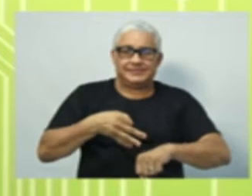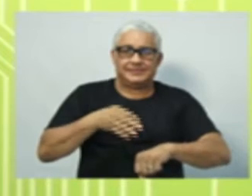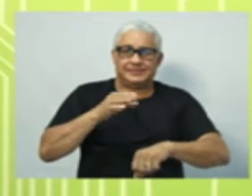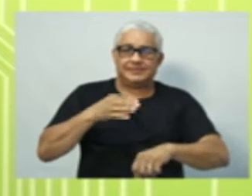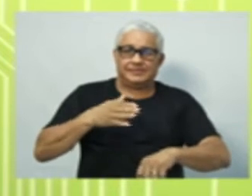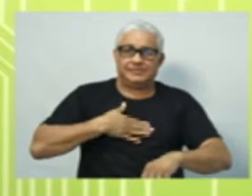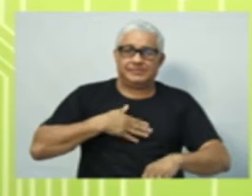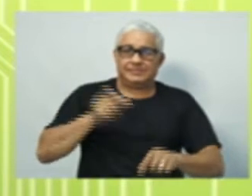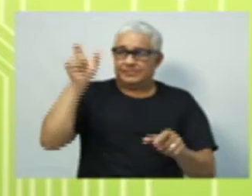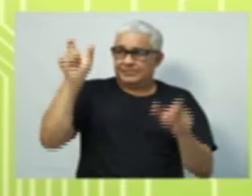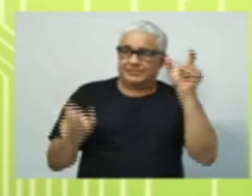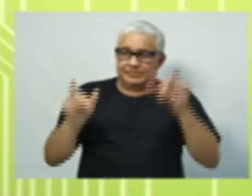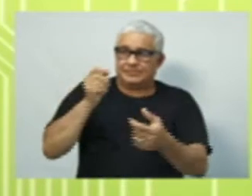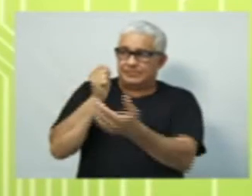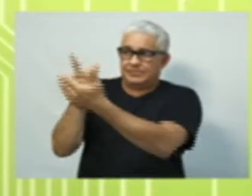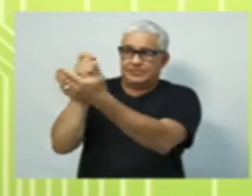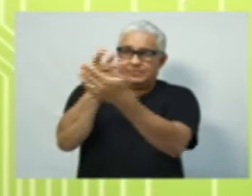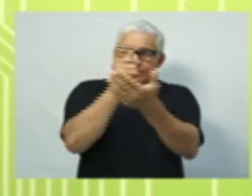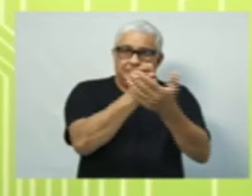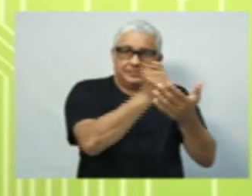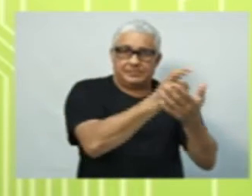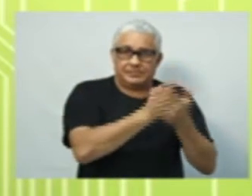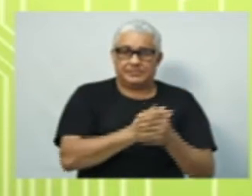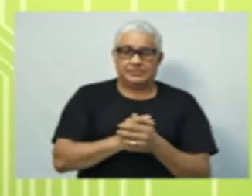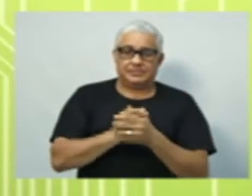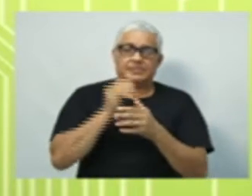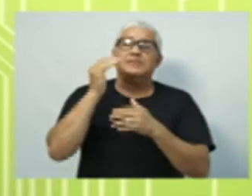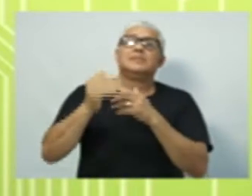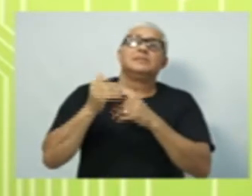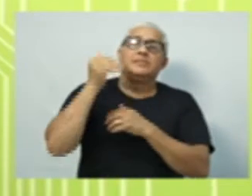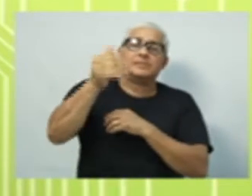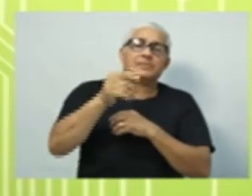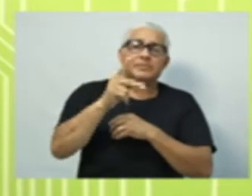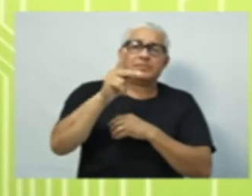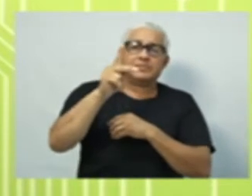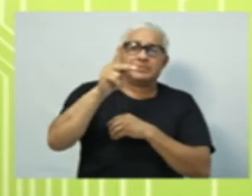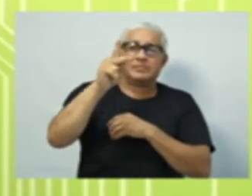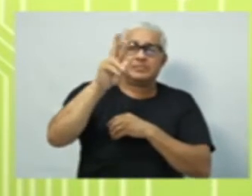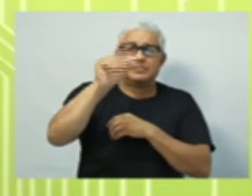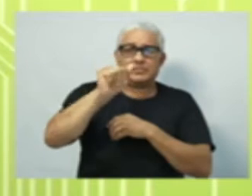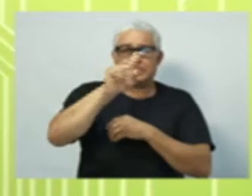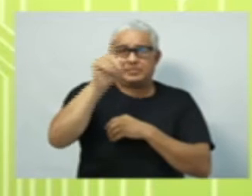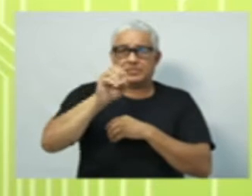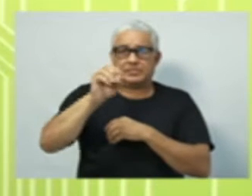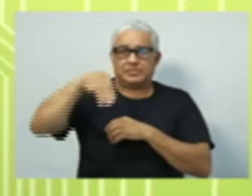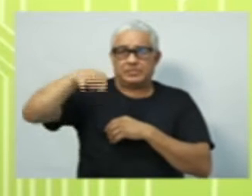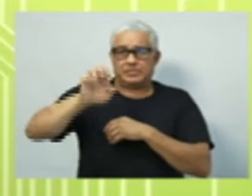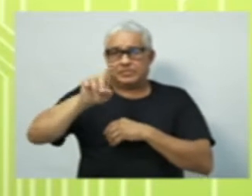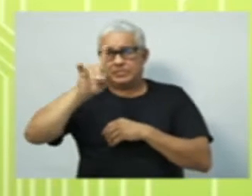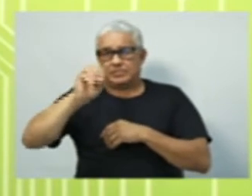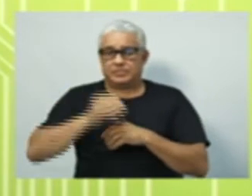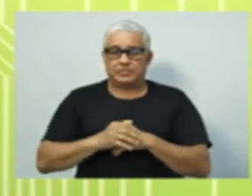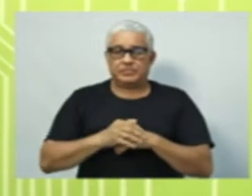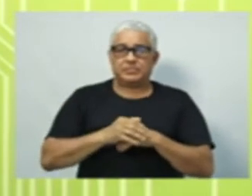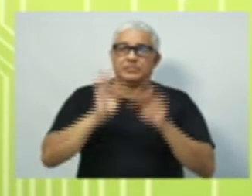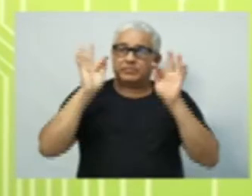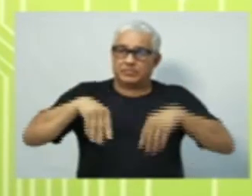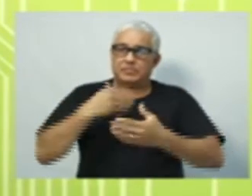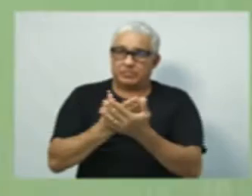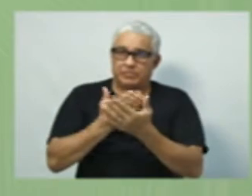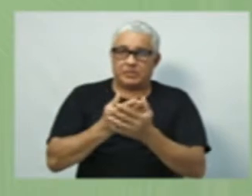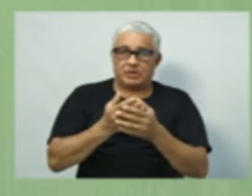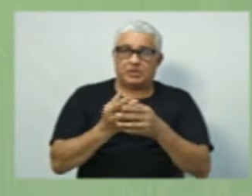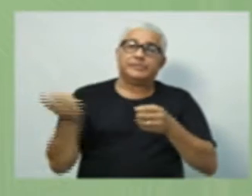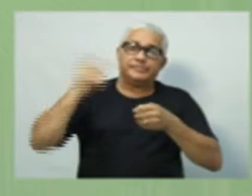clientes isso aí a gente vai ver muito bem na hora que chegar lá nos prazos médios mas no final da ok de volta para os